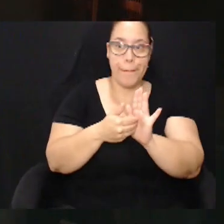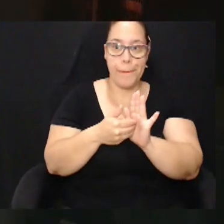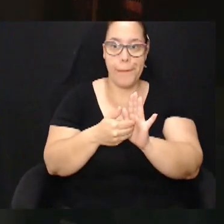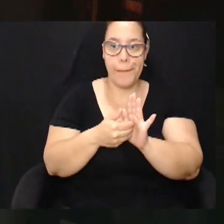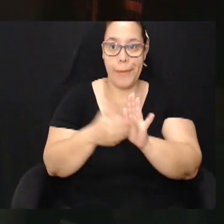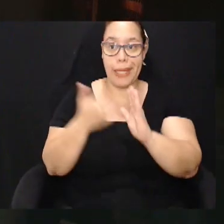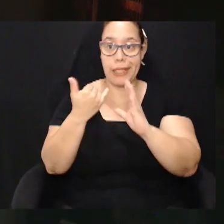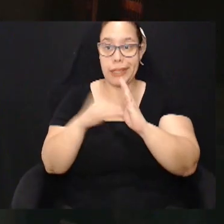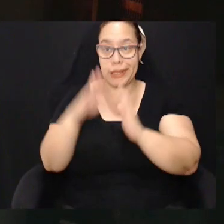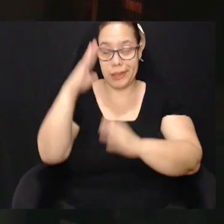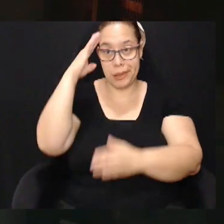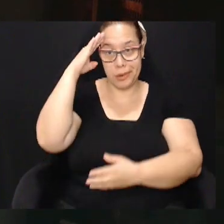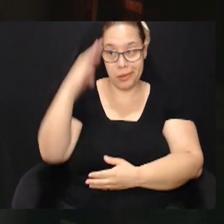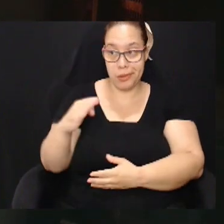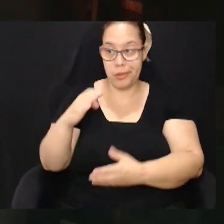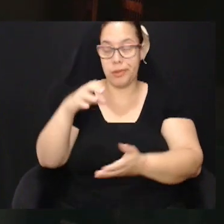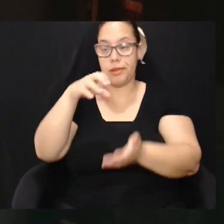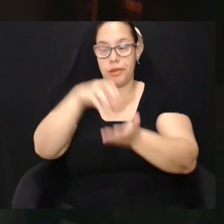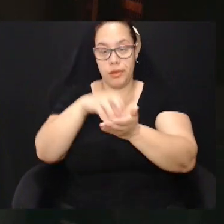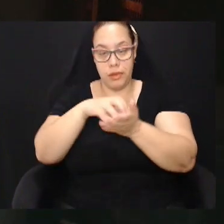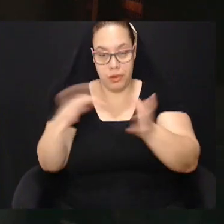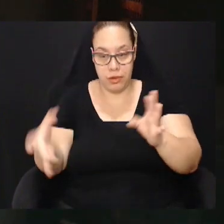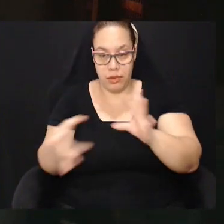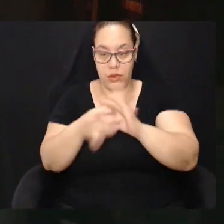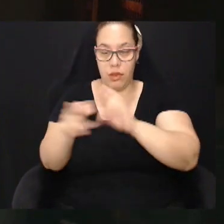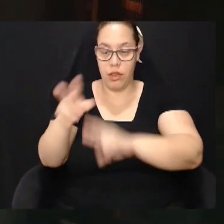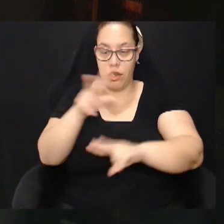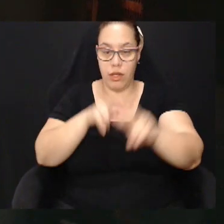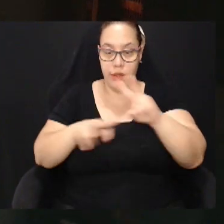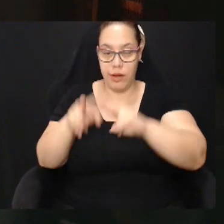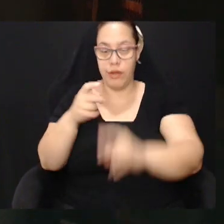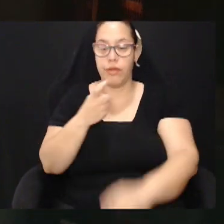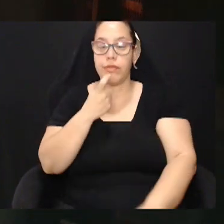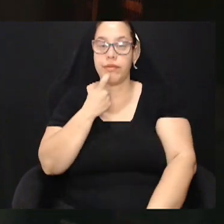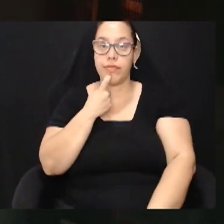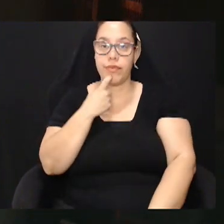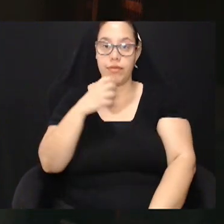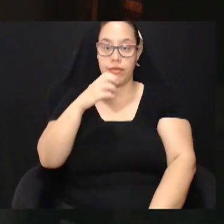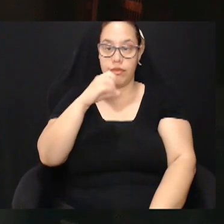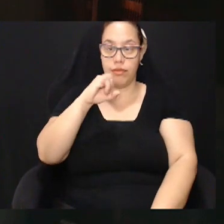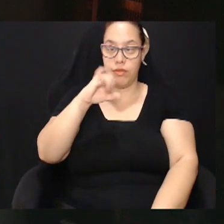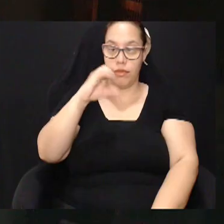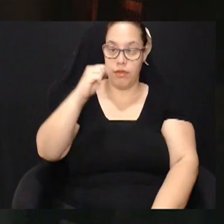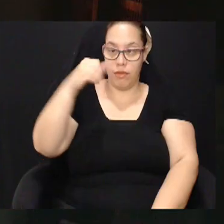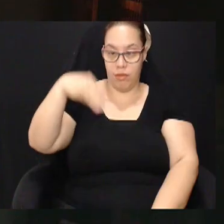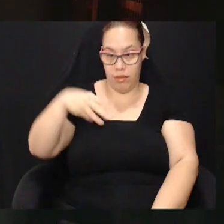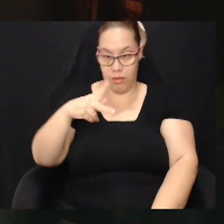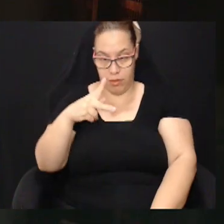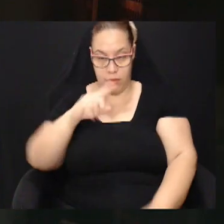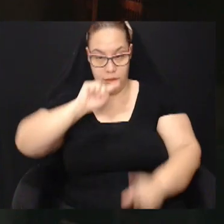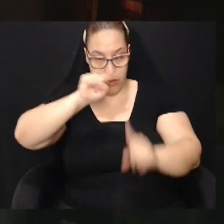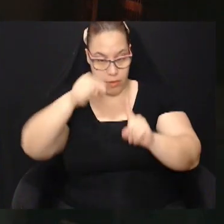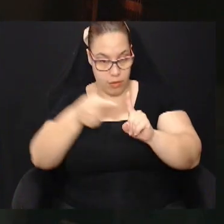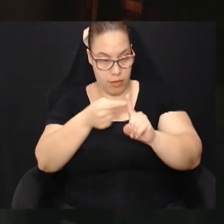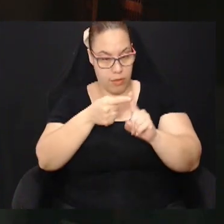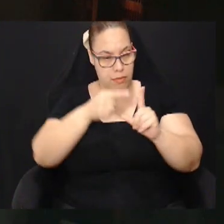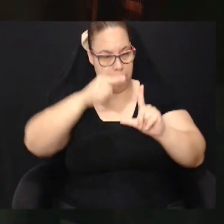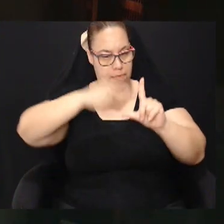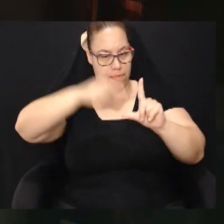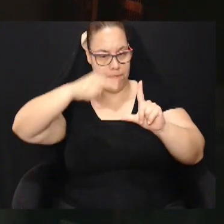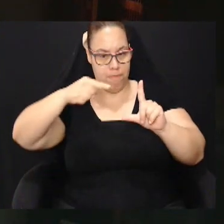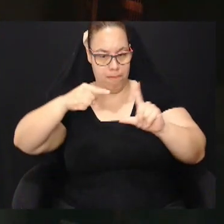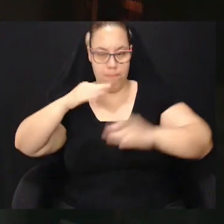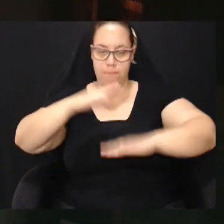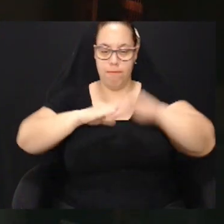diretamente ao Centro Integrado de Monitoramento de Campinas, o SINCAMP. O objetivo é usar esses dados em ações de segurança